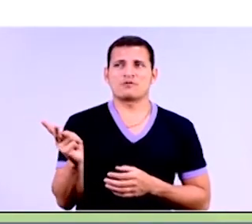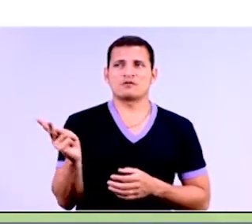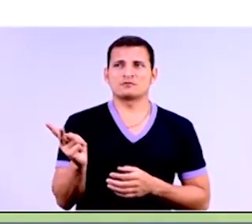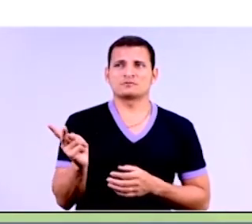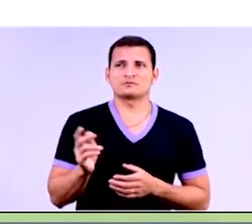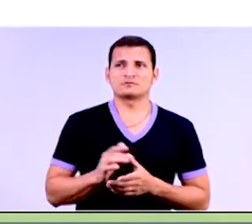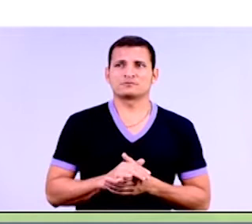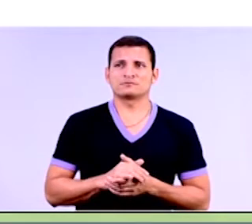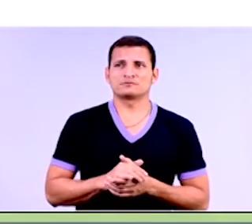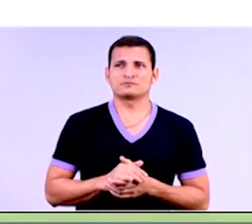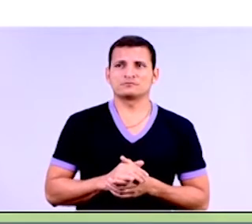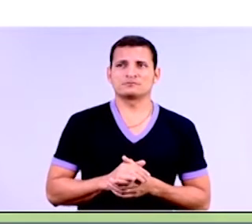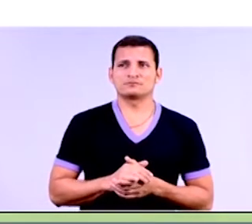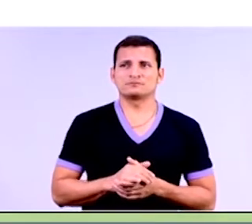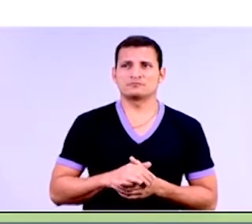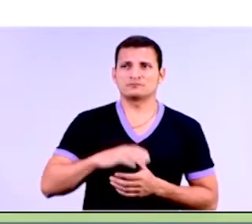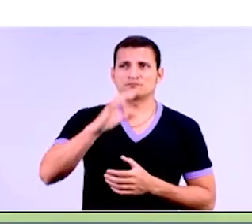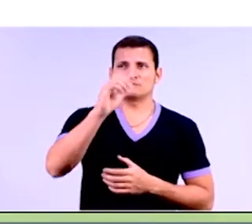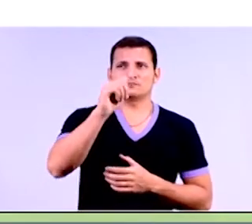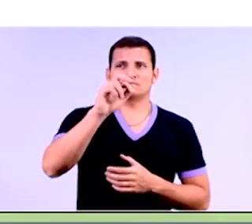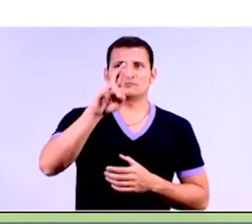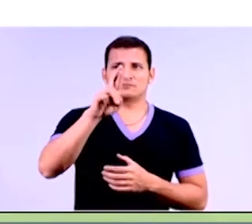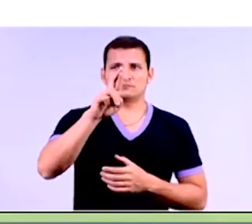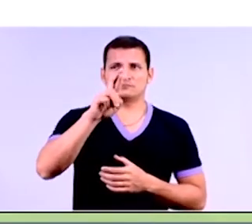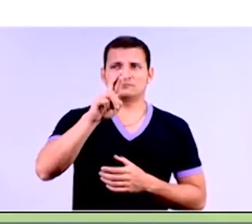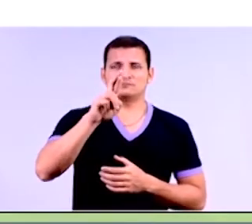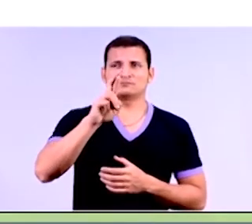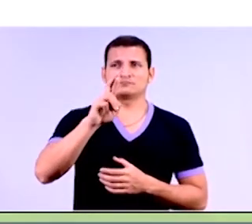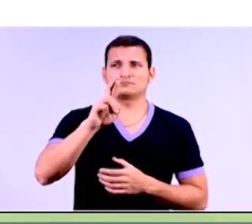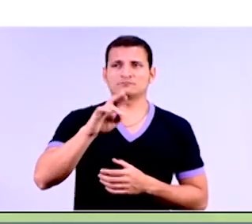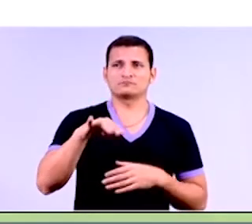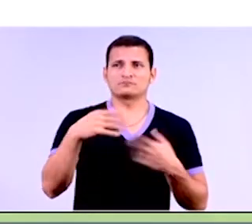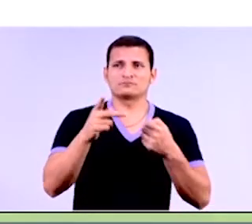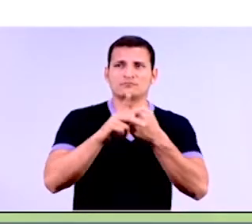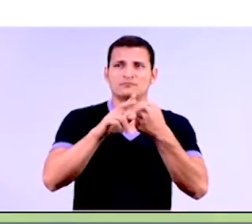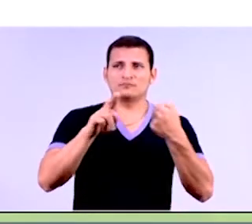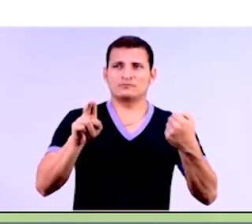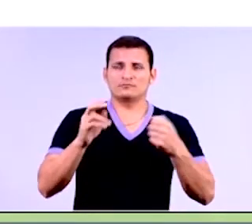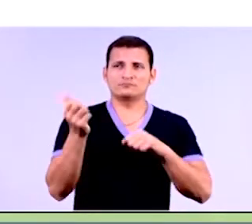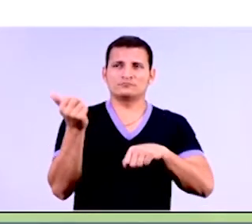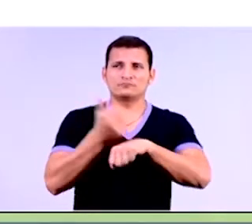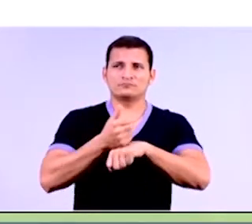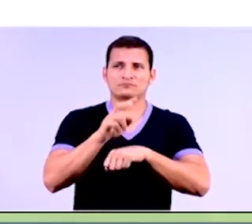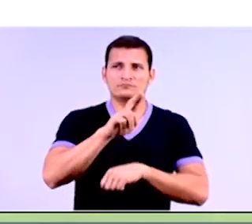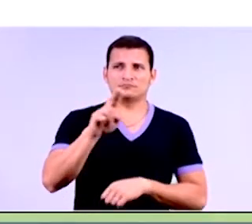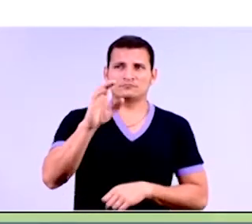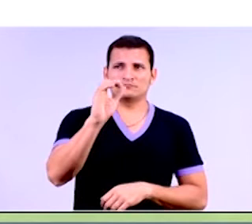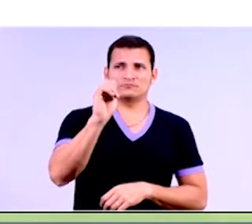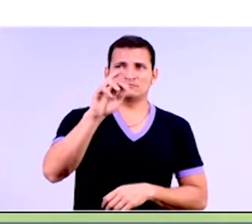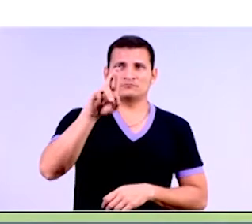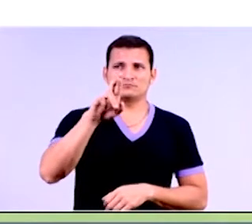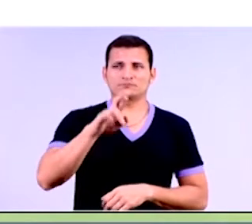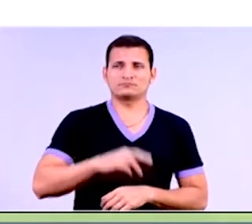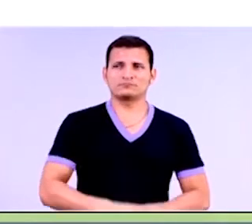temos aqui Carl. Carl is my friend. Qual o pronome para substituir o nome Carl, Ok, professora?